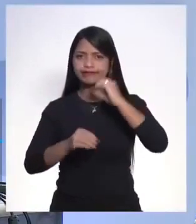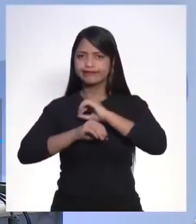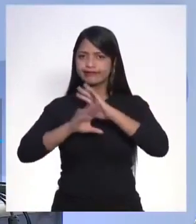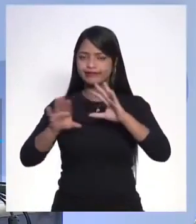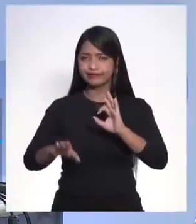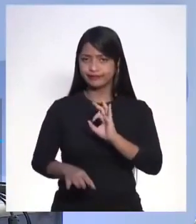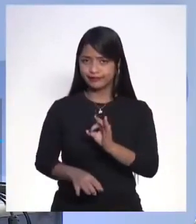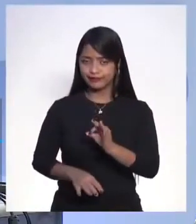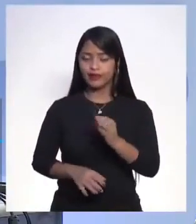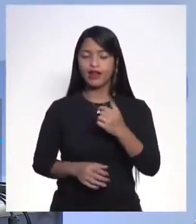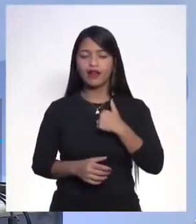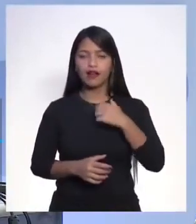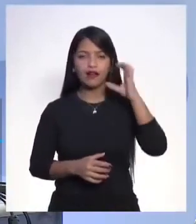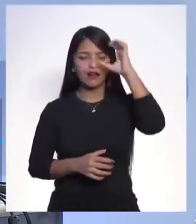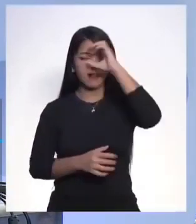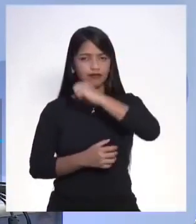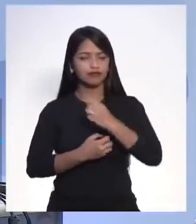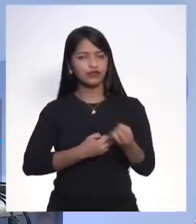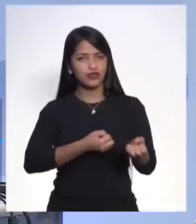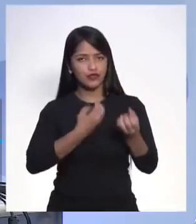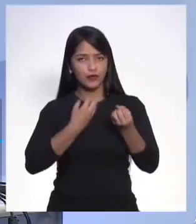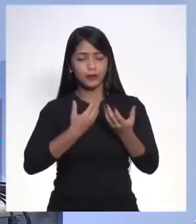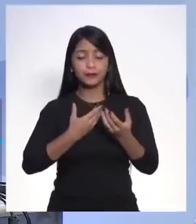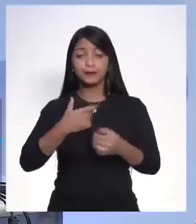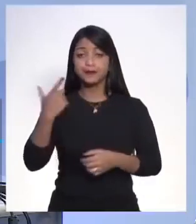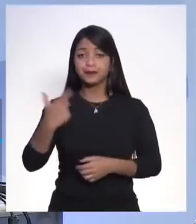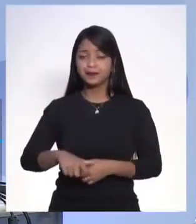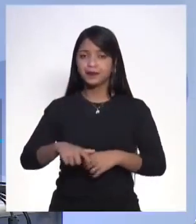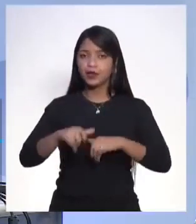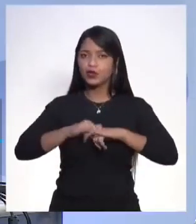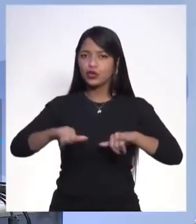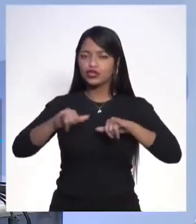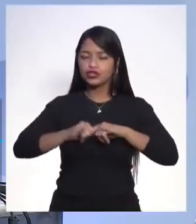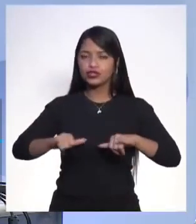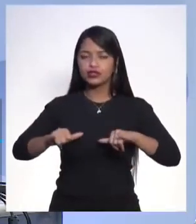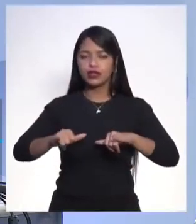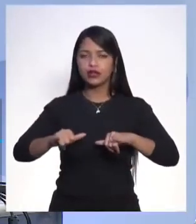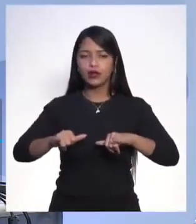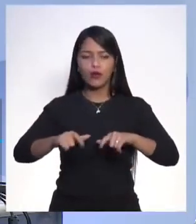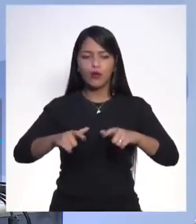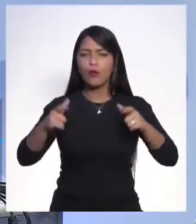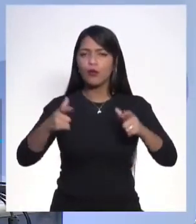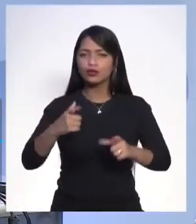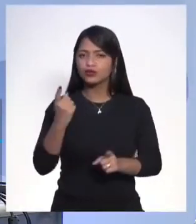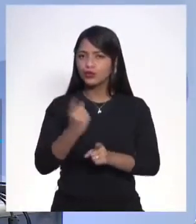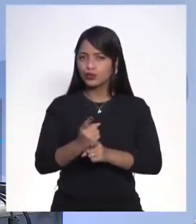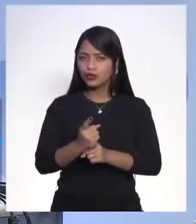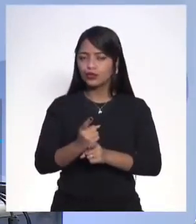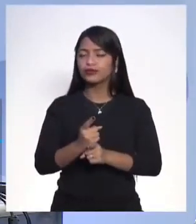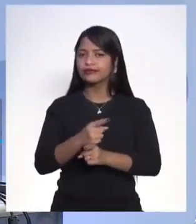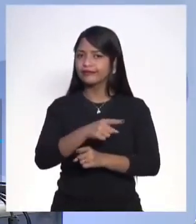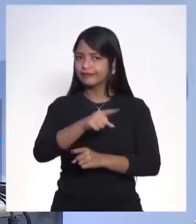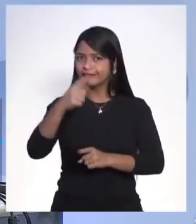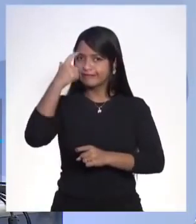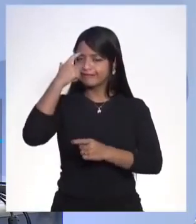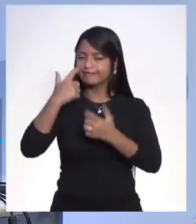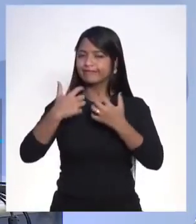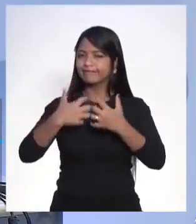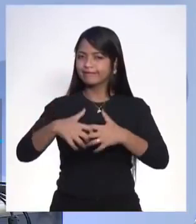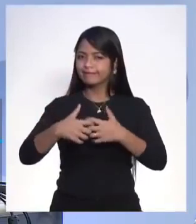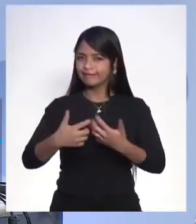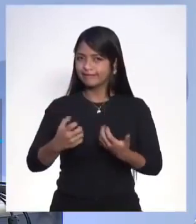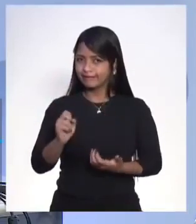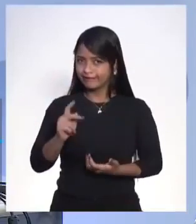essas informações. E onde circulam as notícias? Aqui, é bem o que falou, interpretação. Então, eu não perguntei